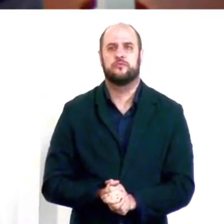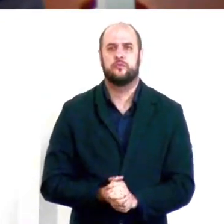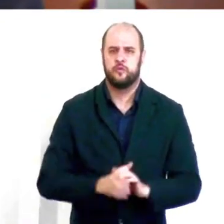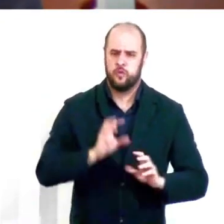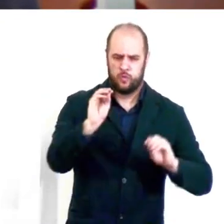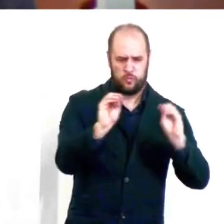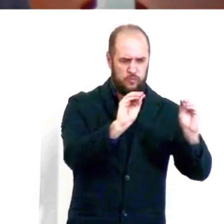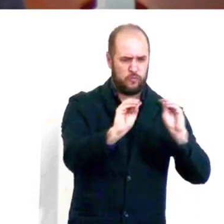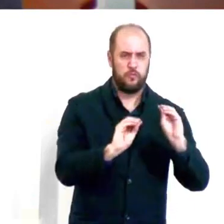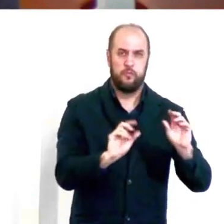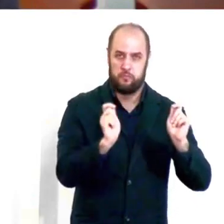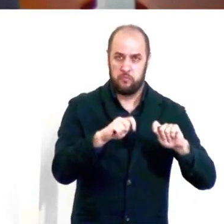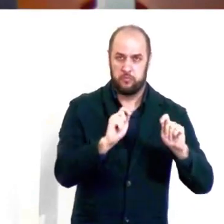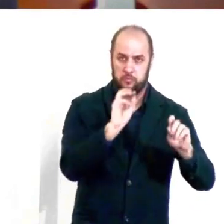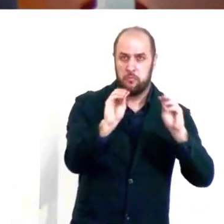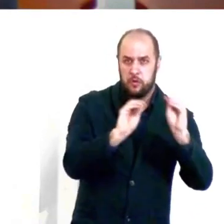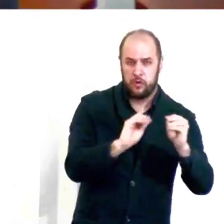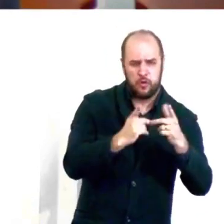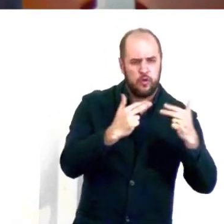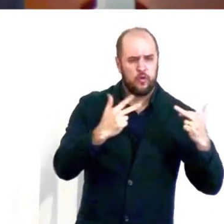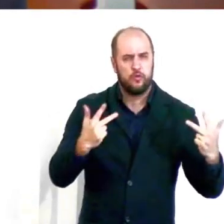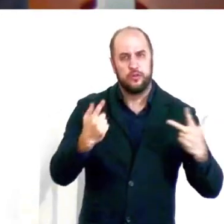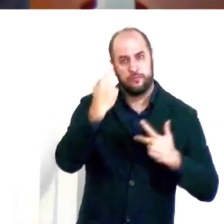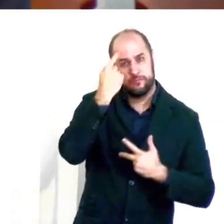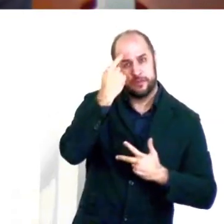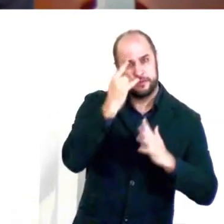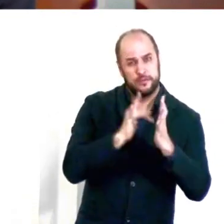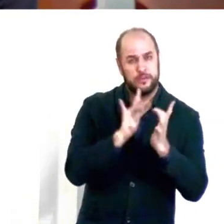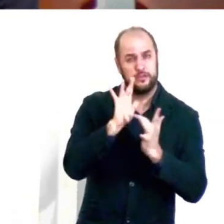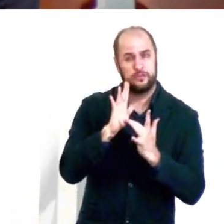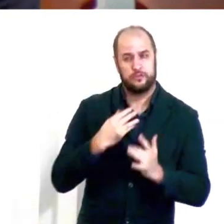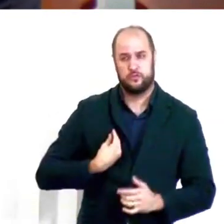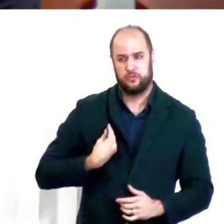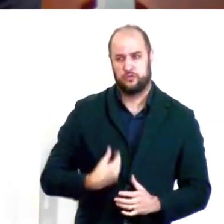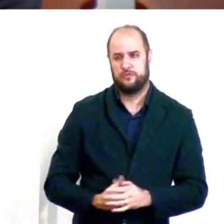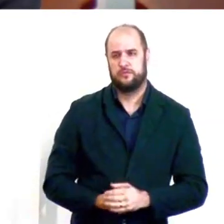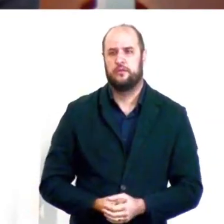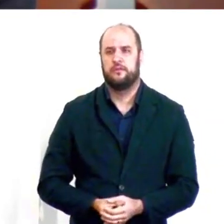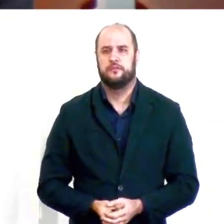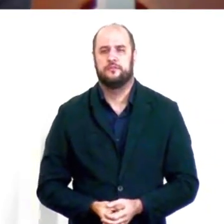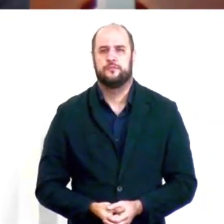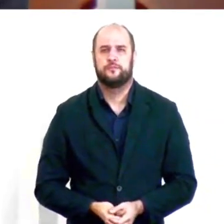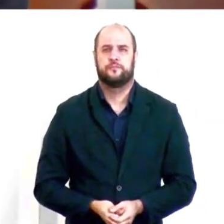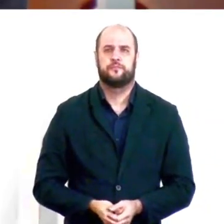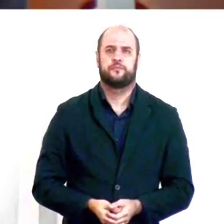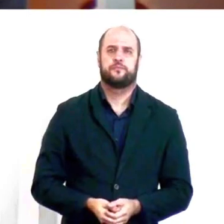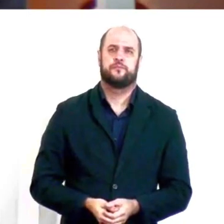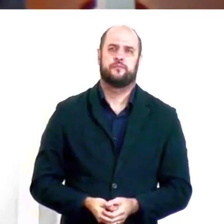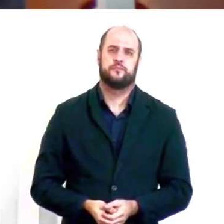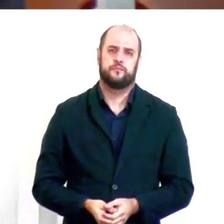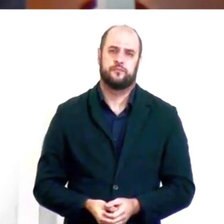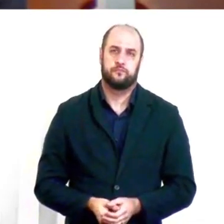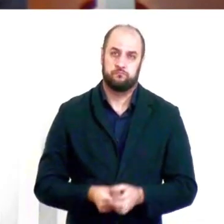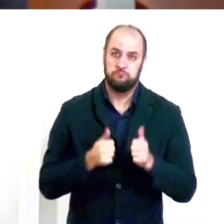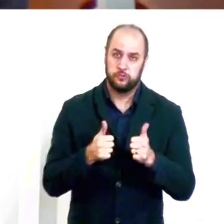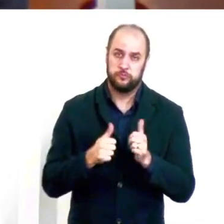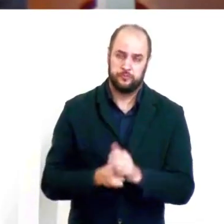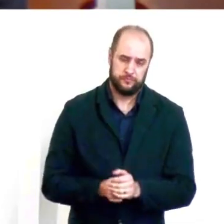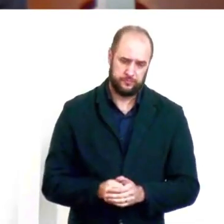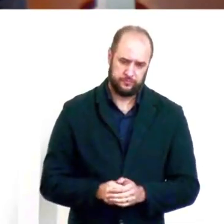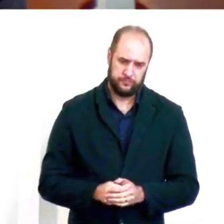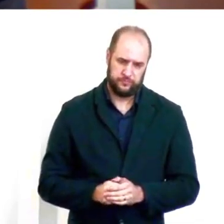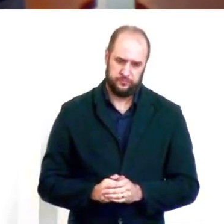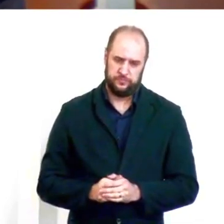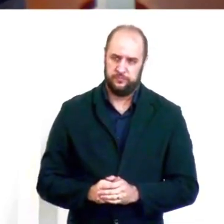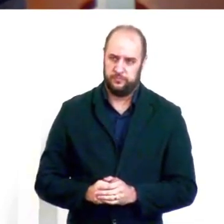apontam para a mensagem que você vai falar com o seu colega, com o seu amigo. Tá bom? Pede ajuda